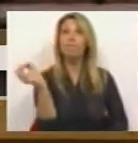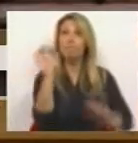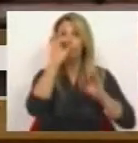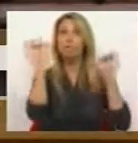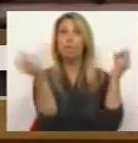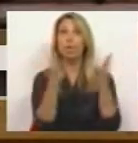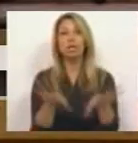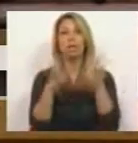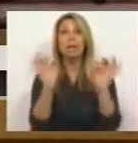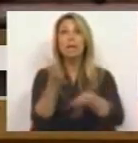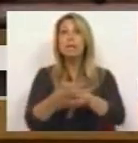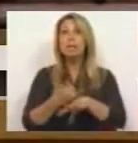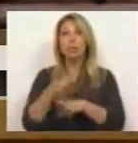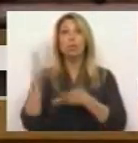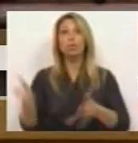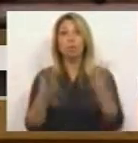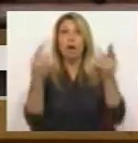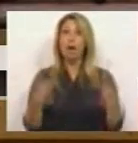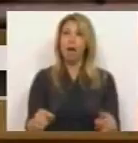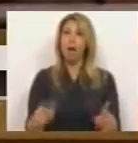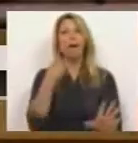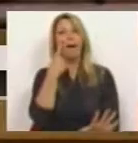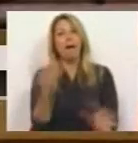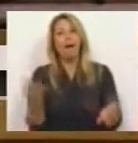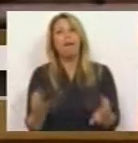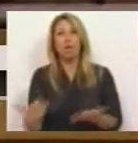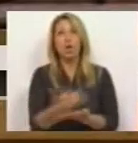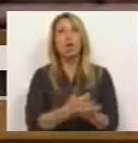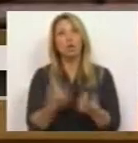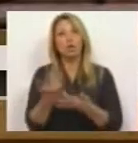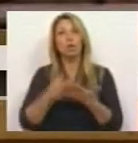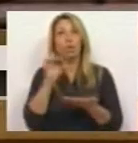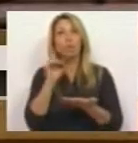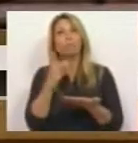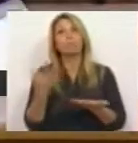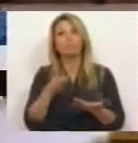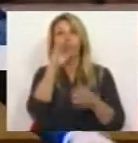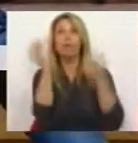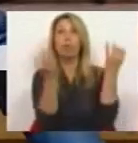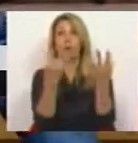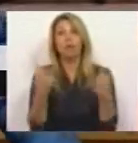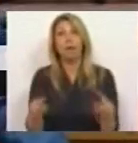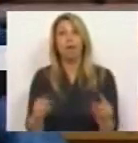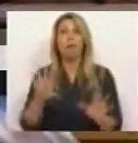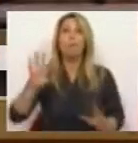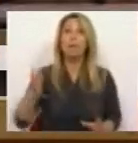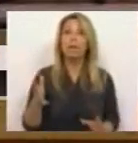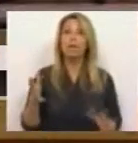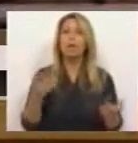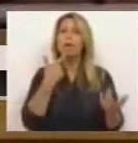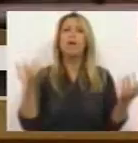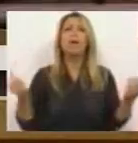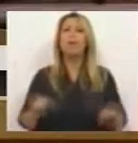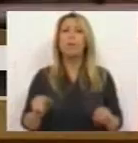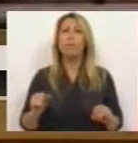setor estratégico e que o reconhecimento do importante recurso económico que a floresta representa para o nosso país não pode